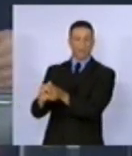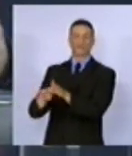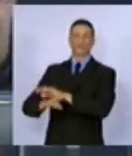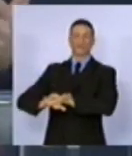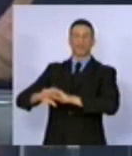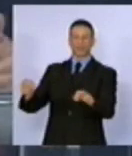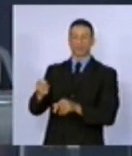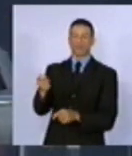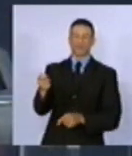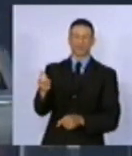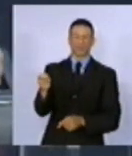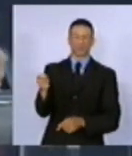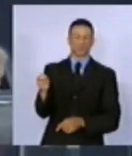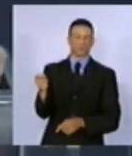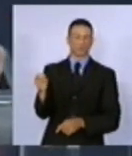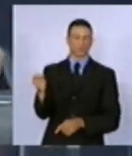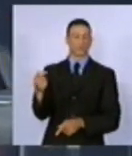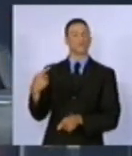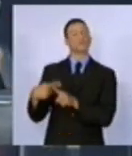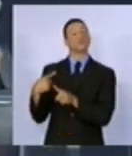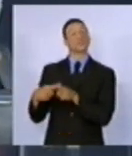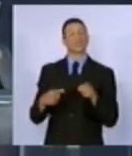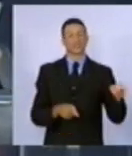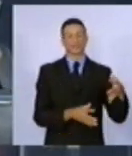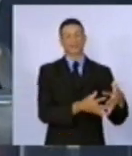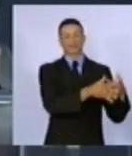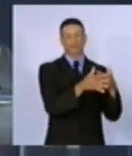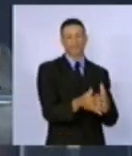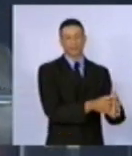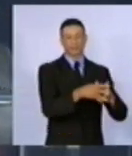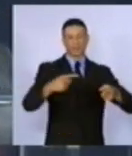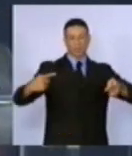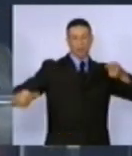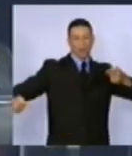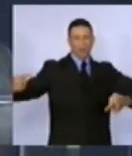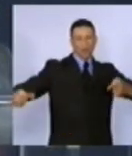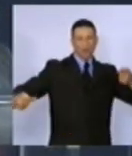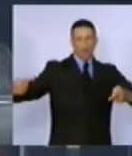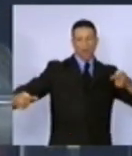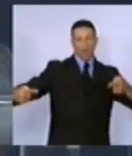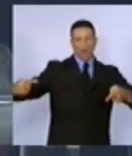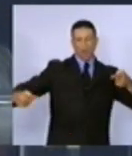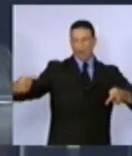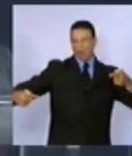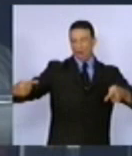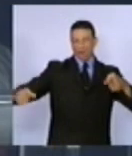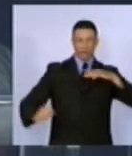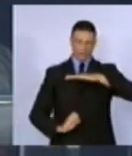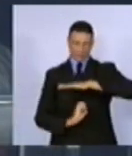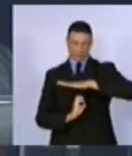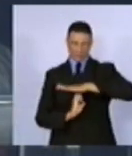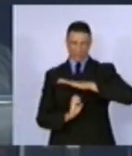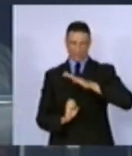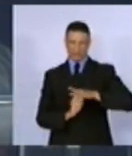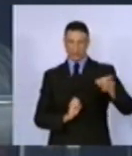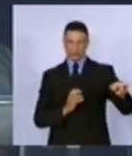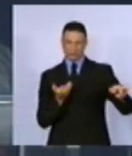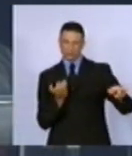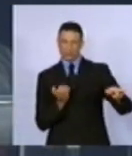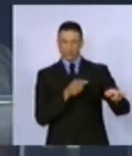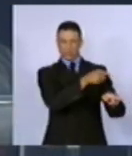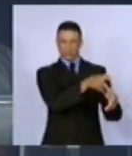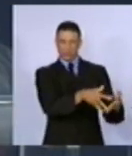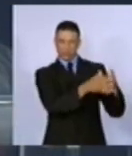pequena extremamente disputada pela pelas penas pelos empregadores o